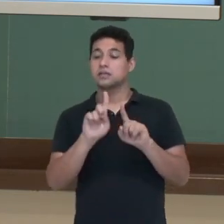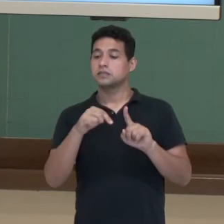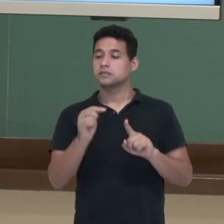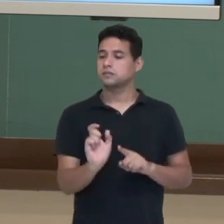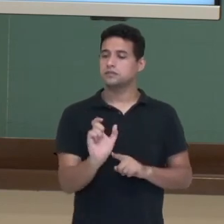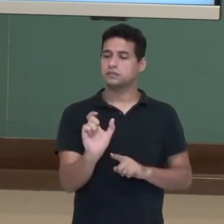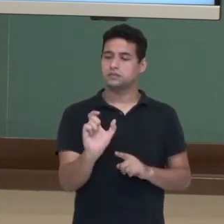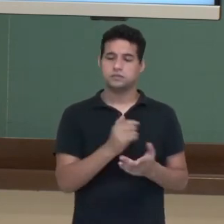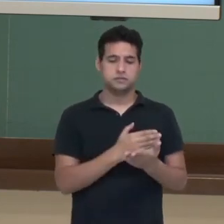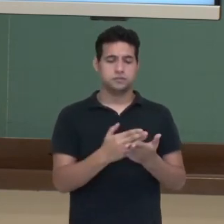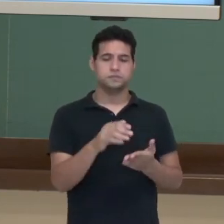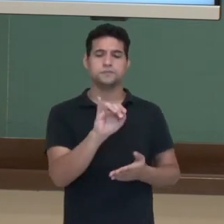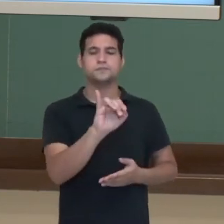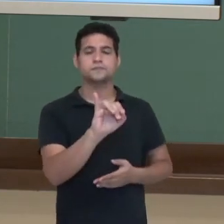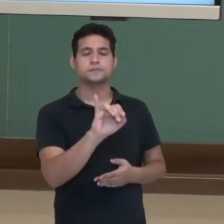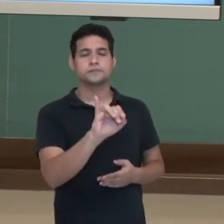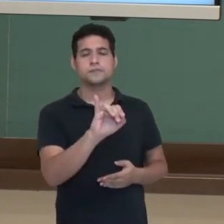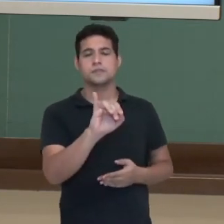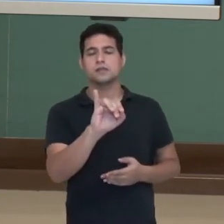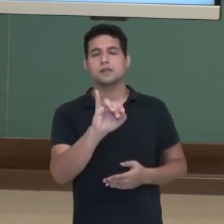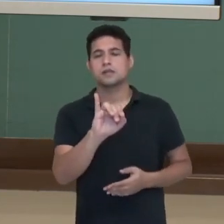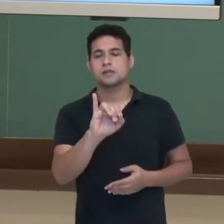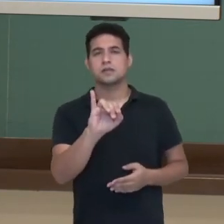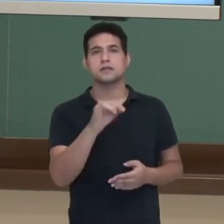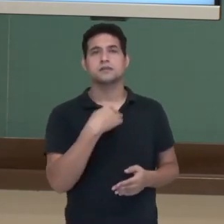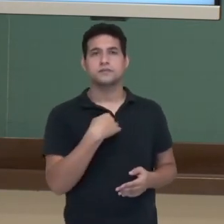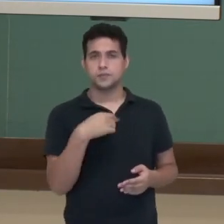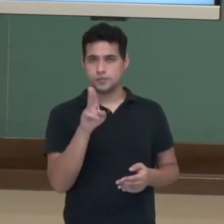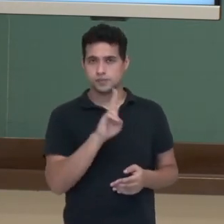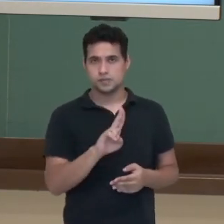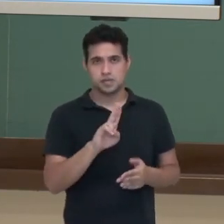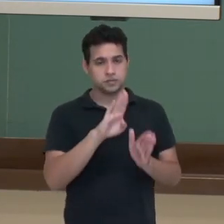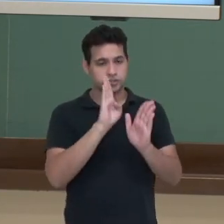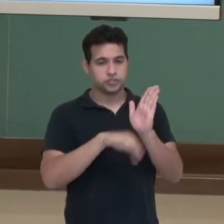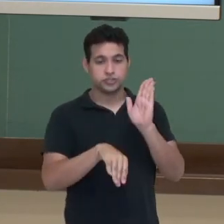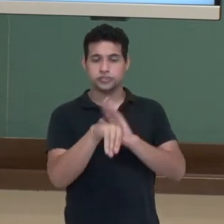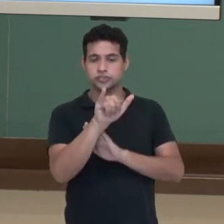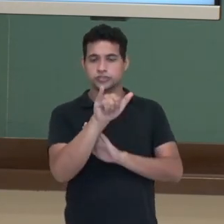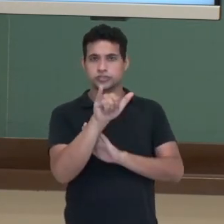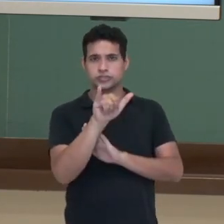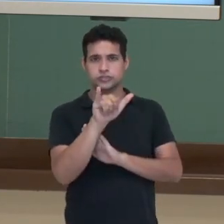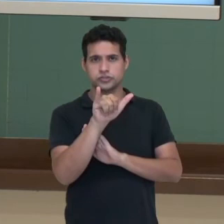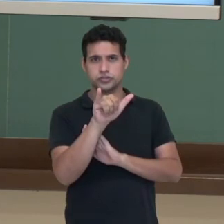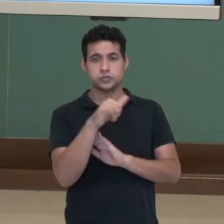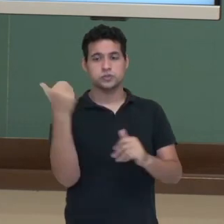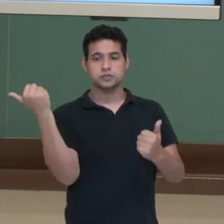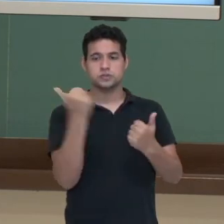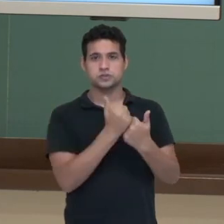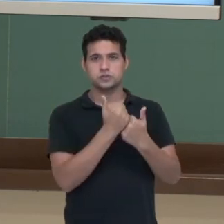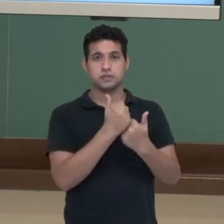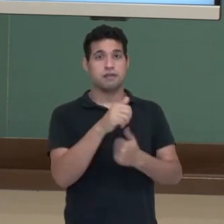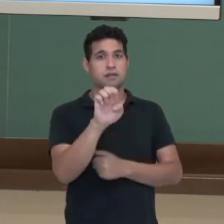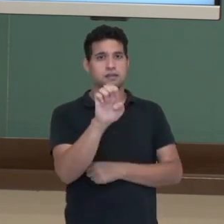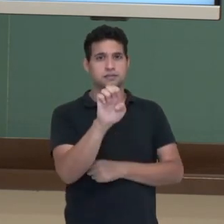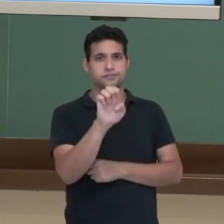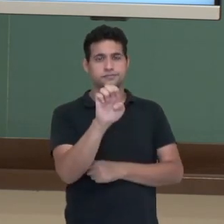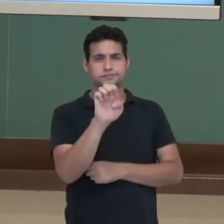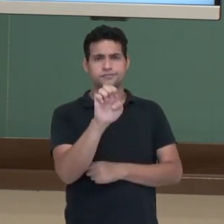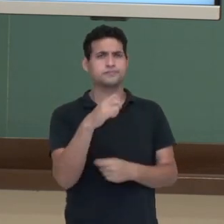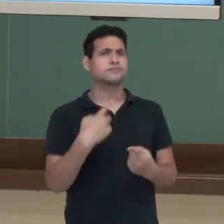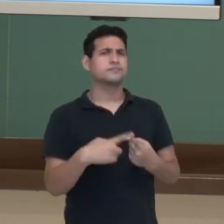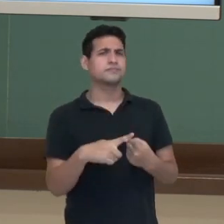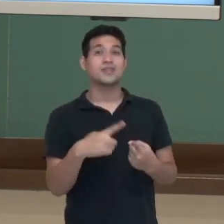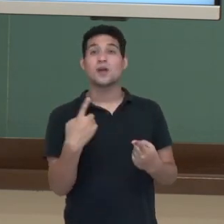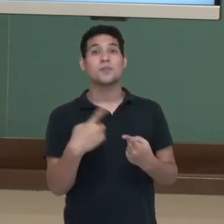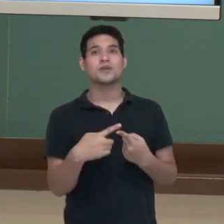palavra começa com I. Eu vou tirar lá Y e vou colocar, substituir pela letra E. Por quê? Para